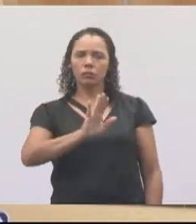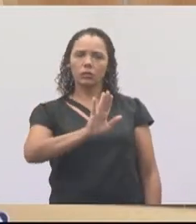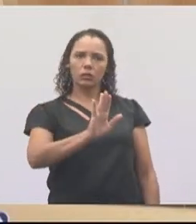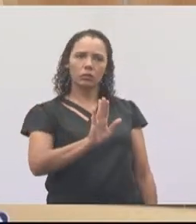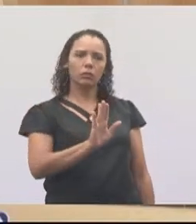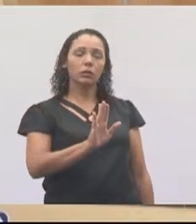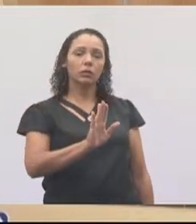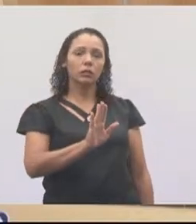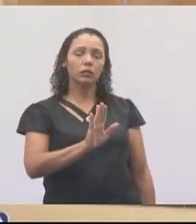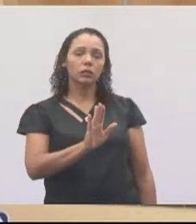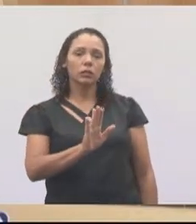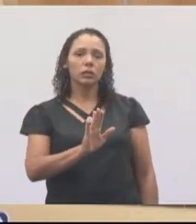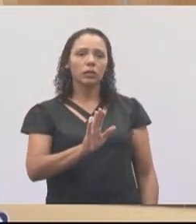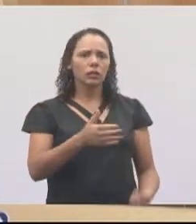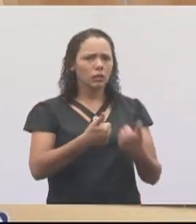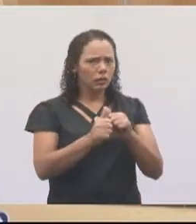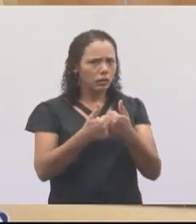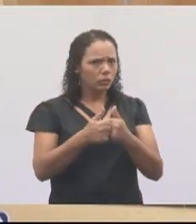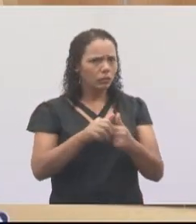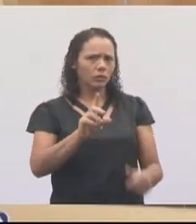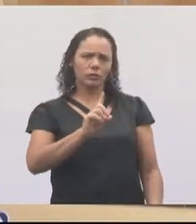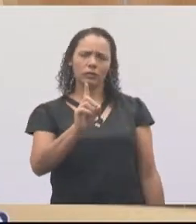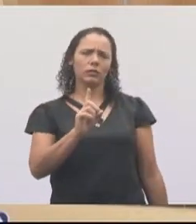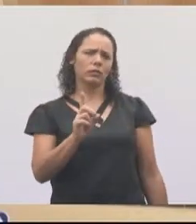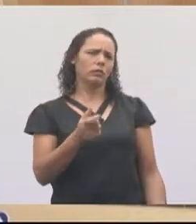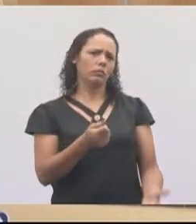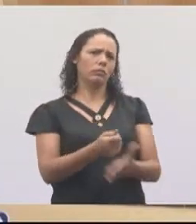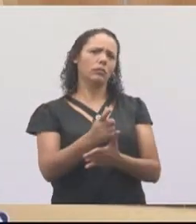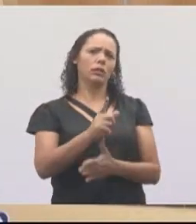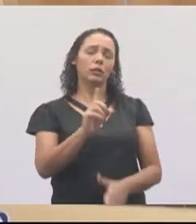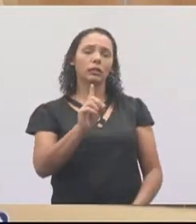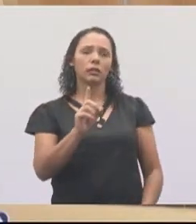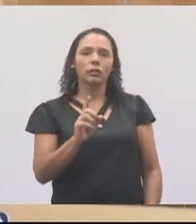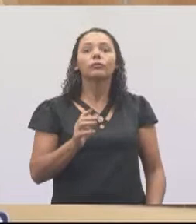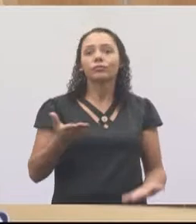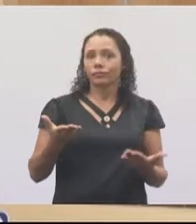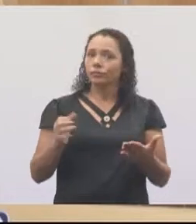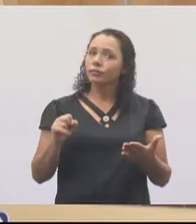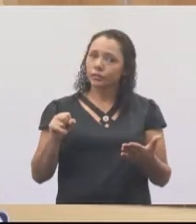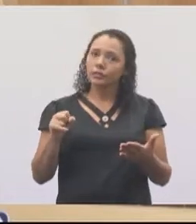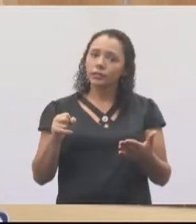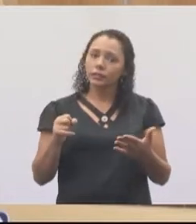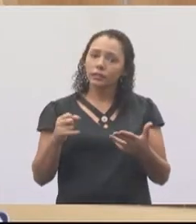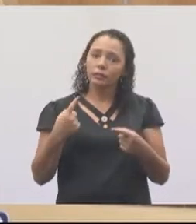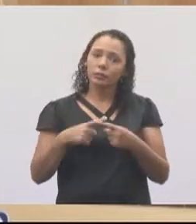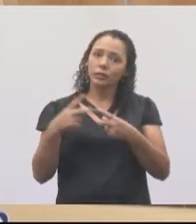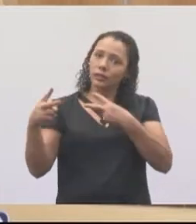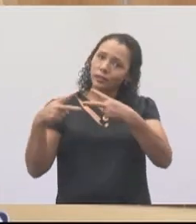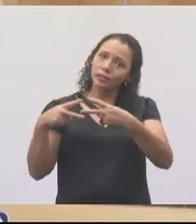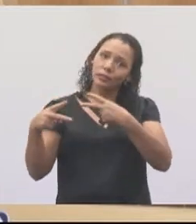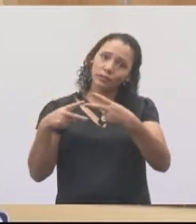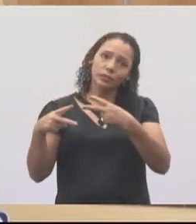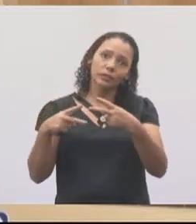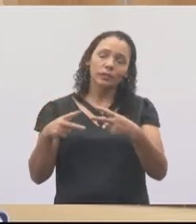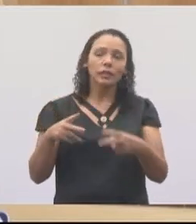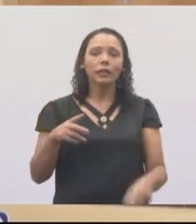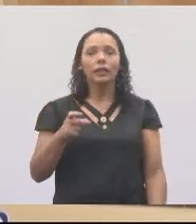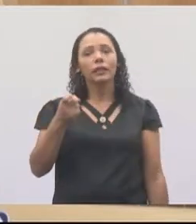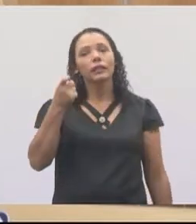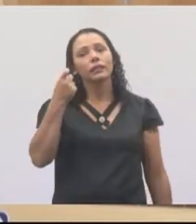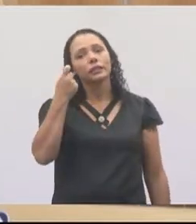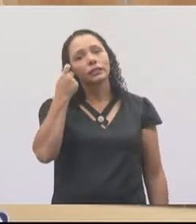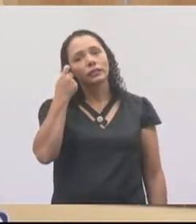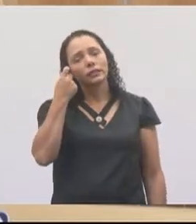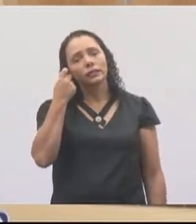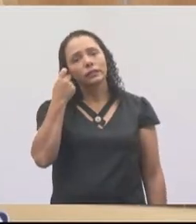aí, transporte não. Falei: sim, é lá em São José, toda sexta e todo